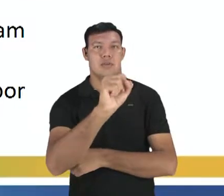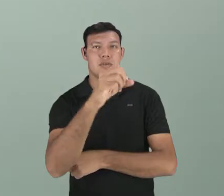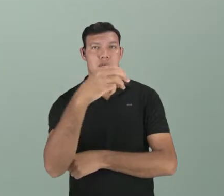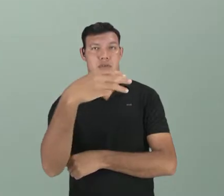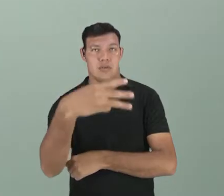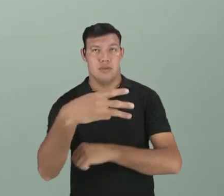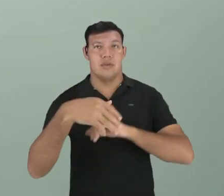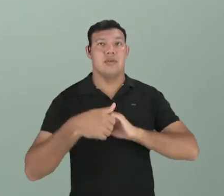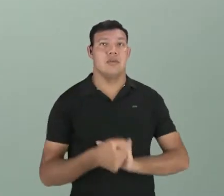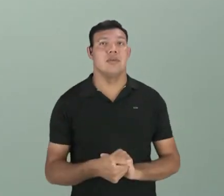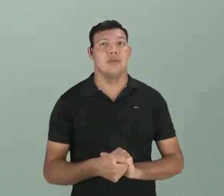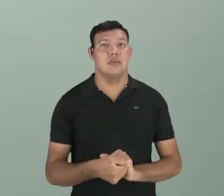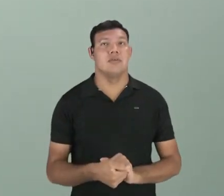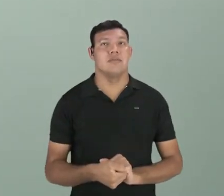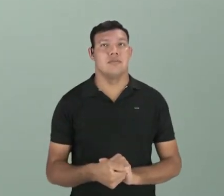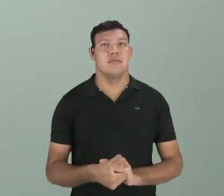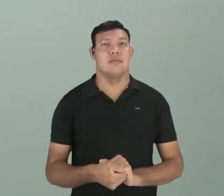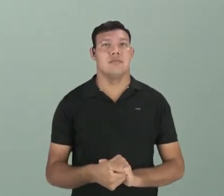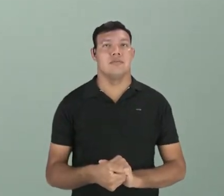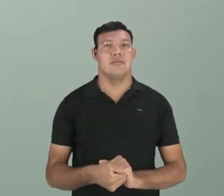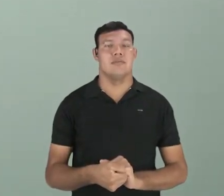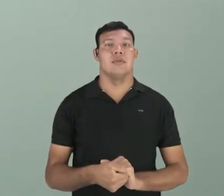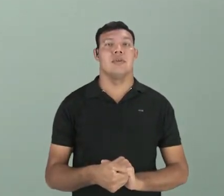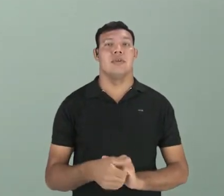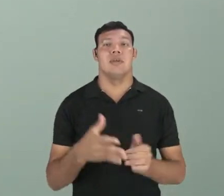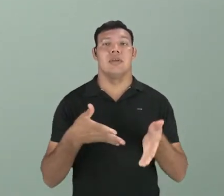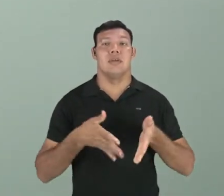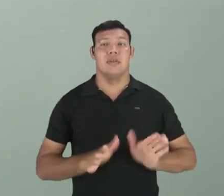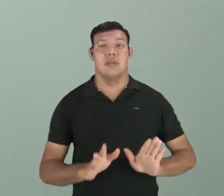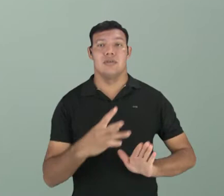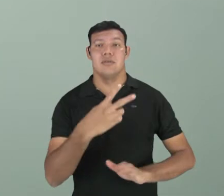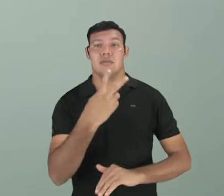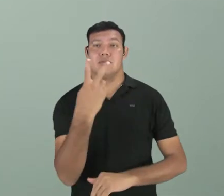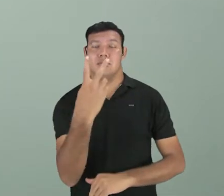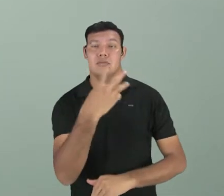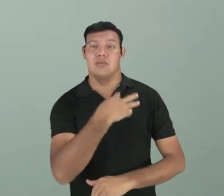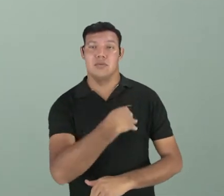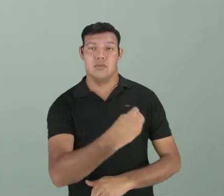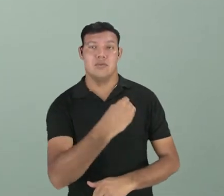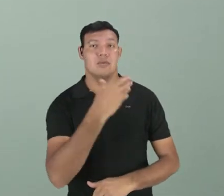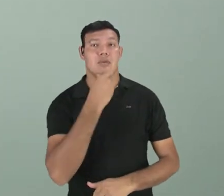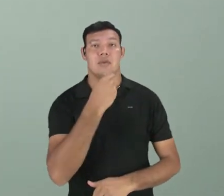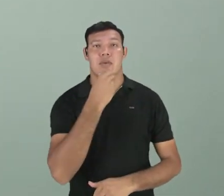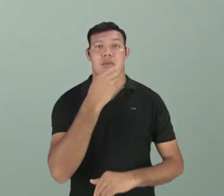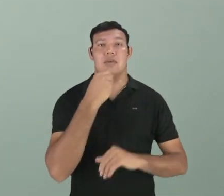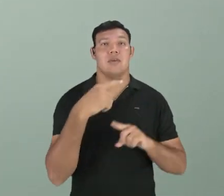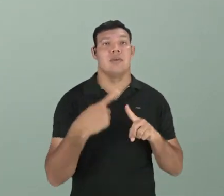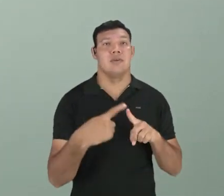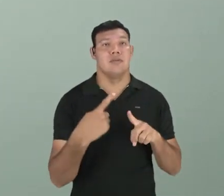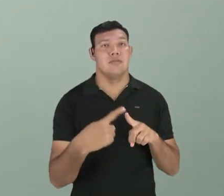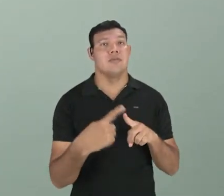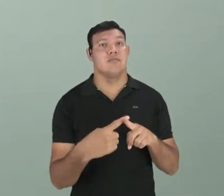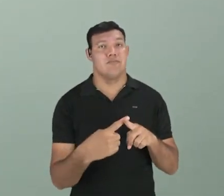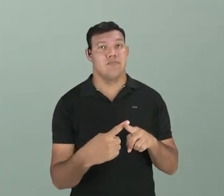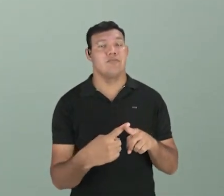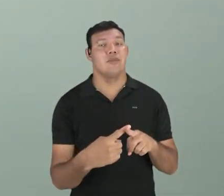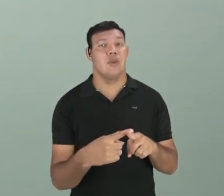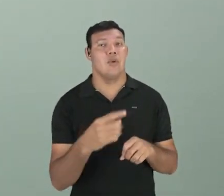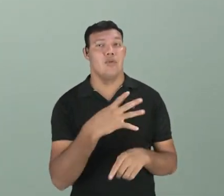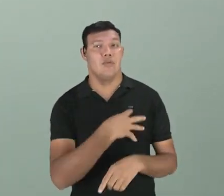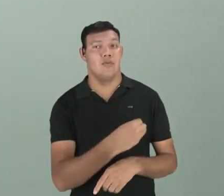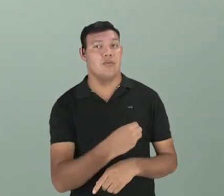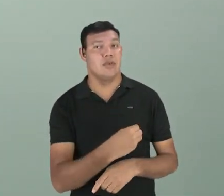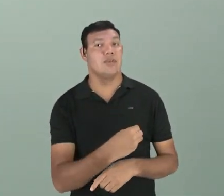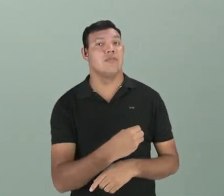Hamnet e Judith. Mas Hamnet morreu aos 11 anos, por causas desconhecidas, não